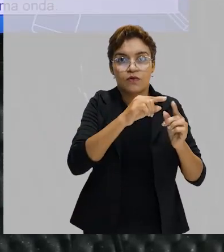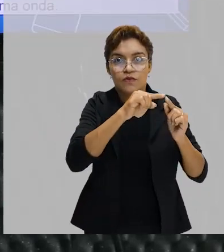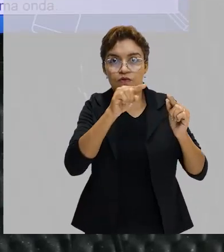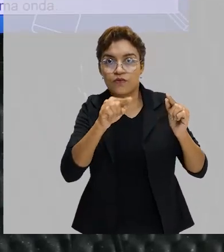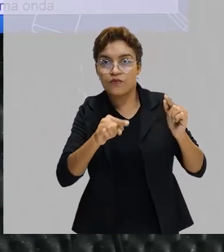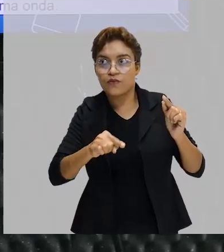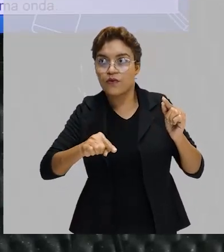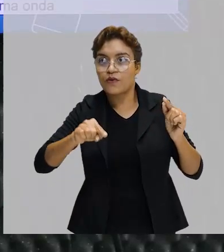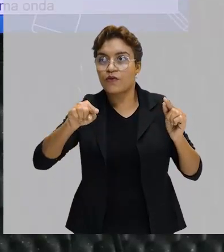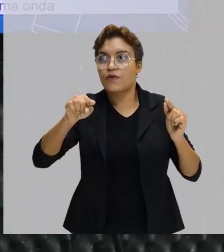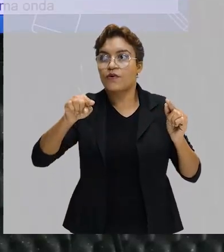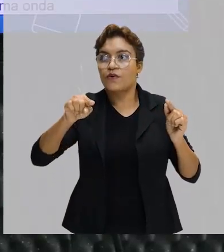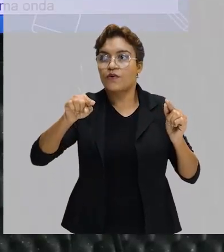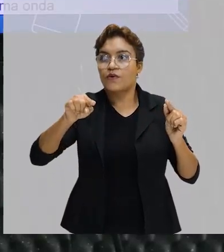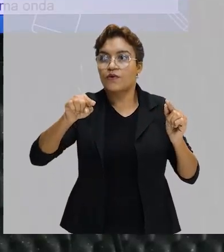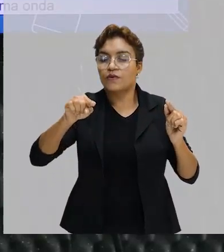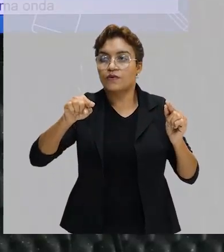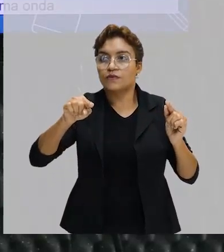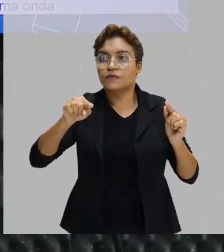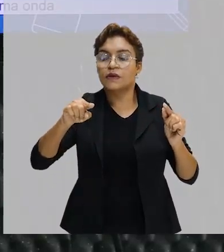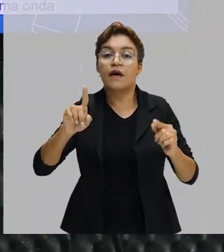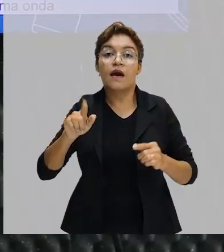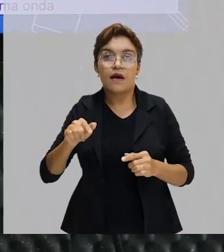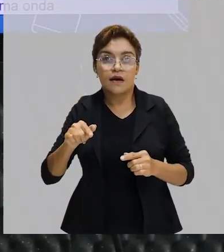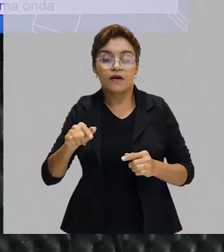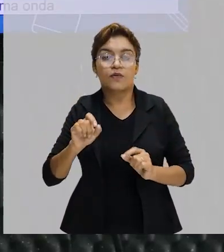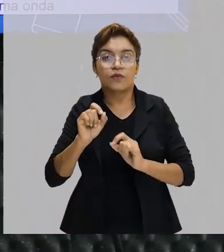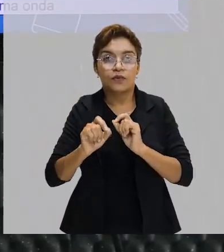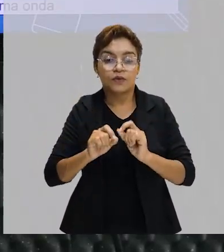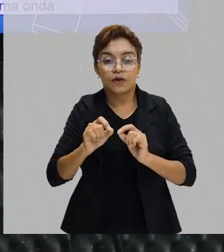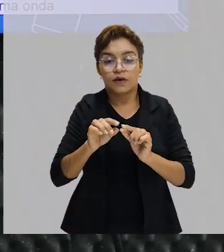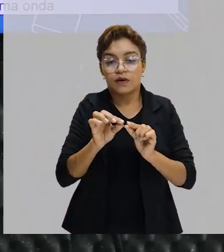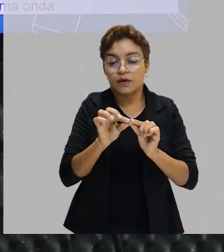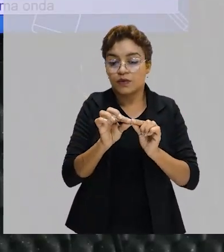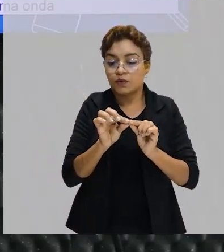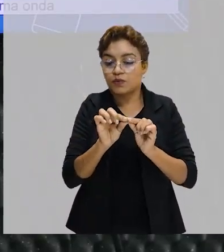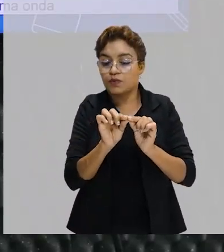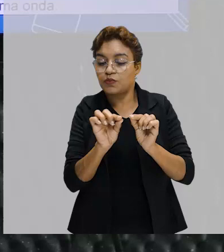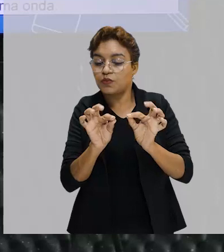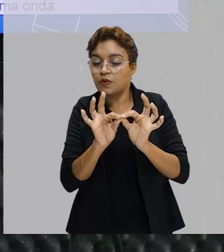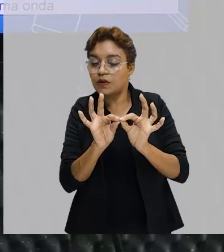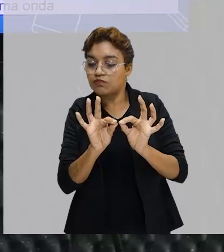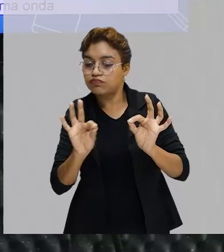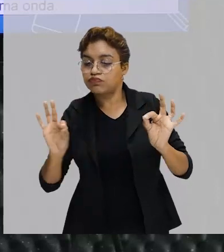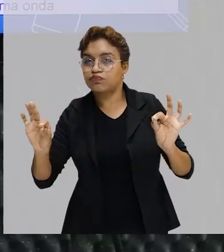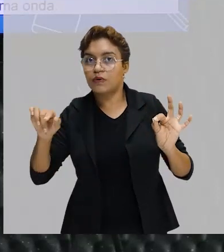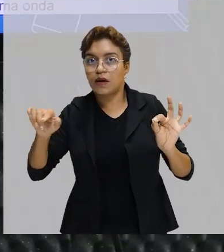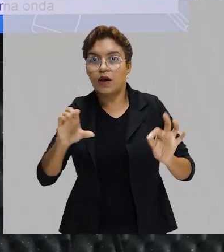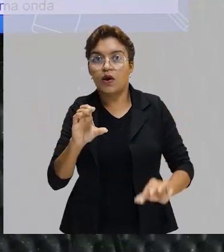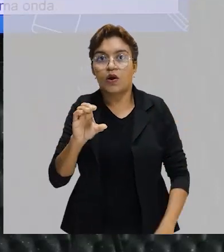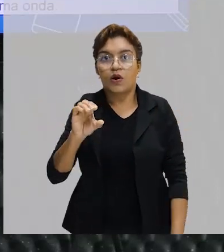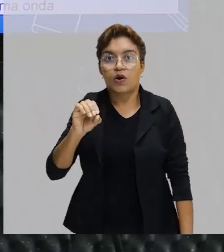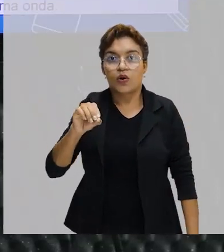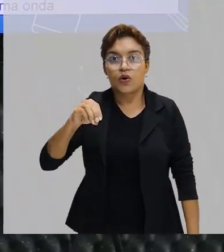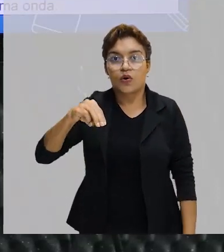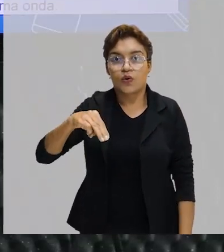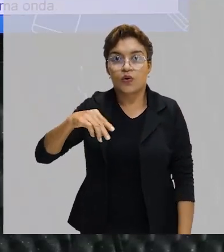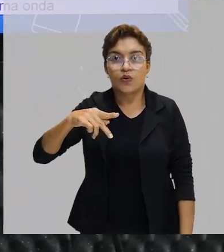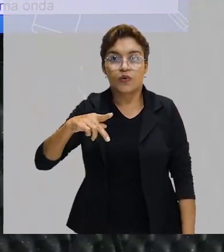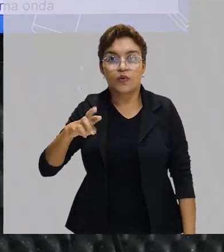bem aqui, terminou. Então, esse vai ser o comprimento da onda. Então, essas três grandezas